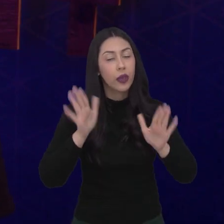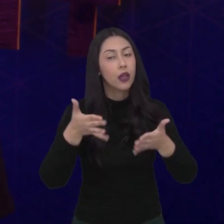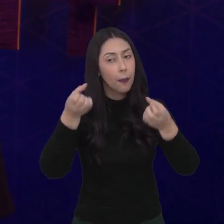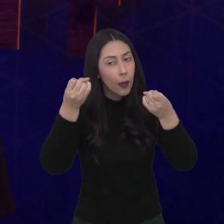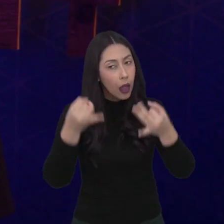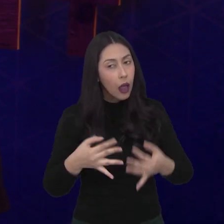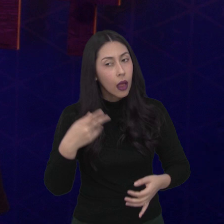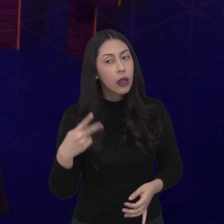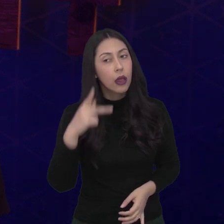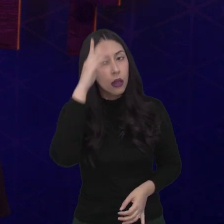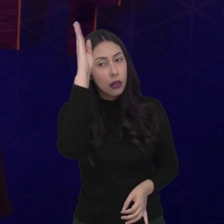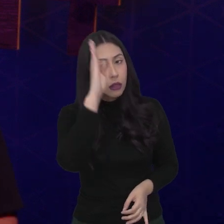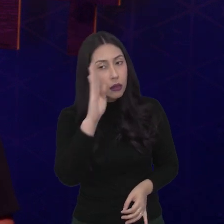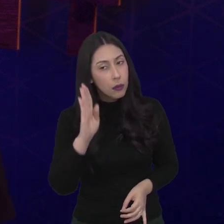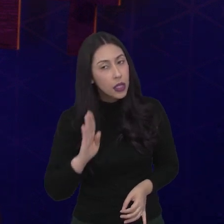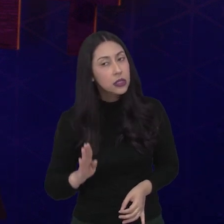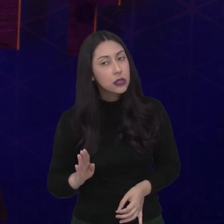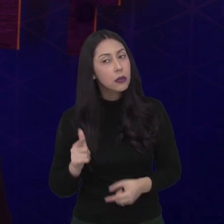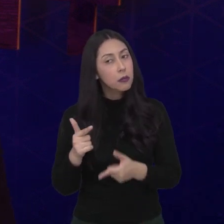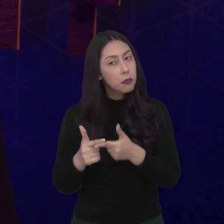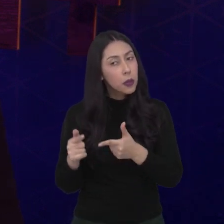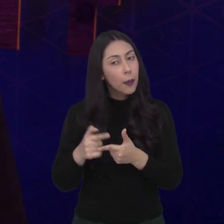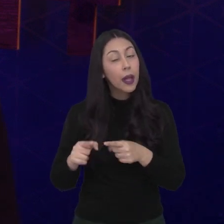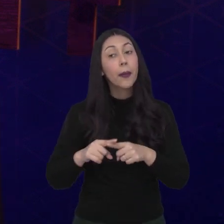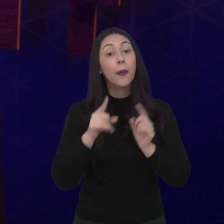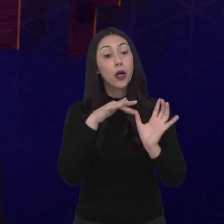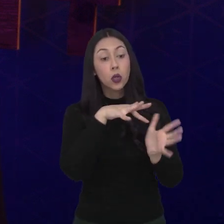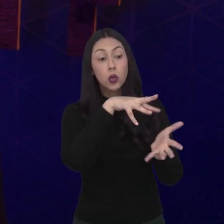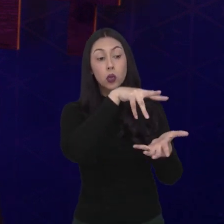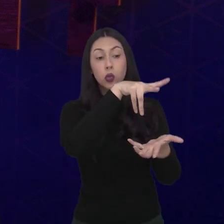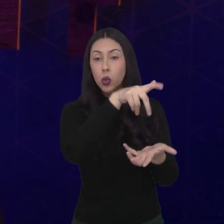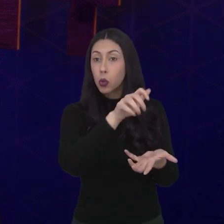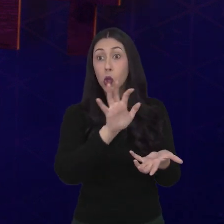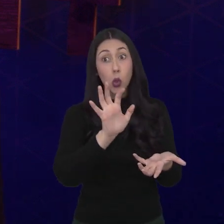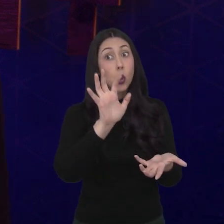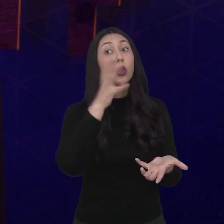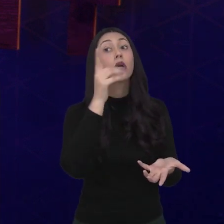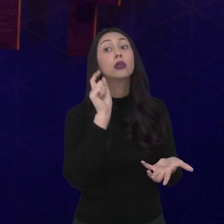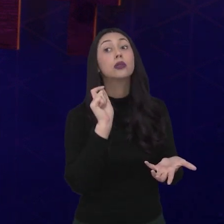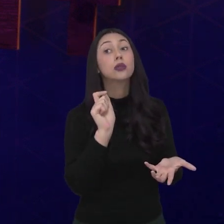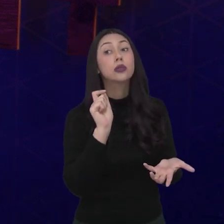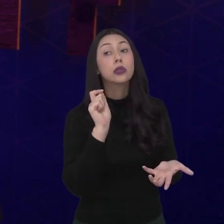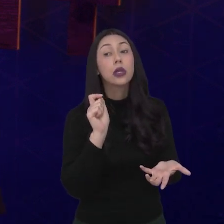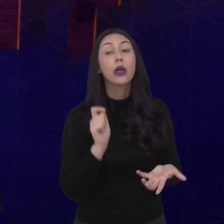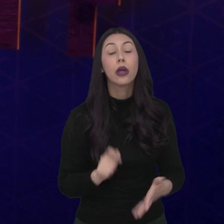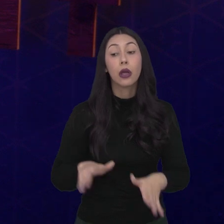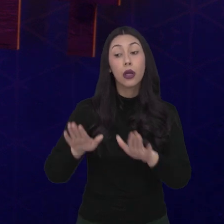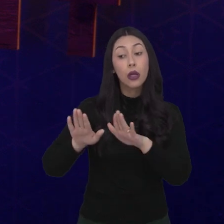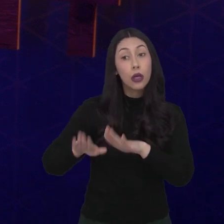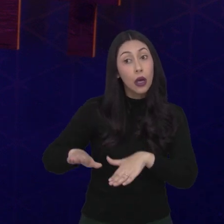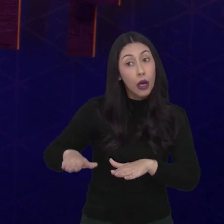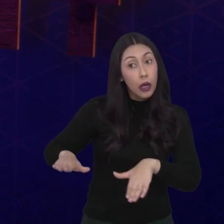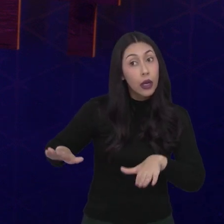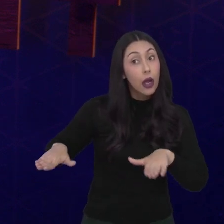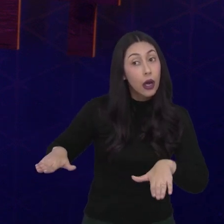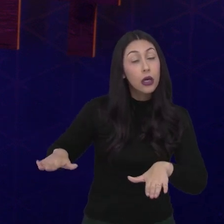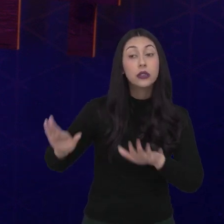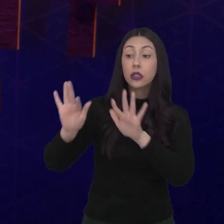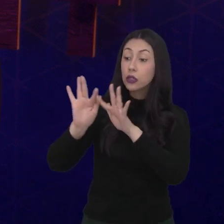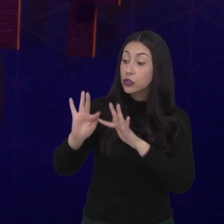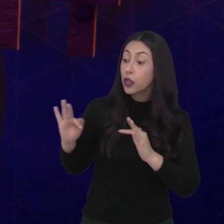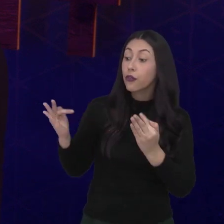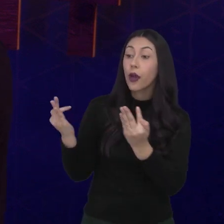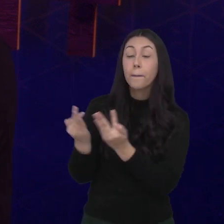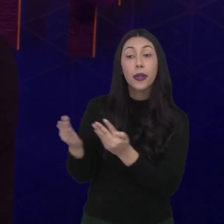aqui no Brasil é um fator, mas no mundo inteiro acontece isso, que crianças de